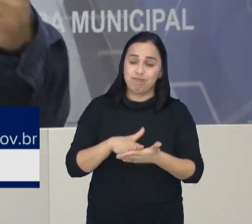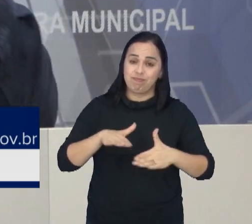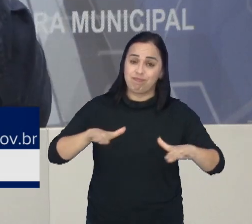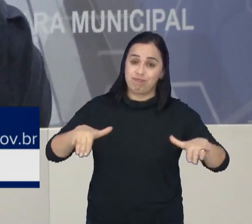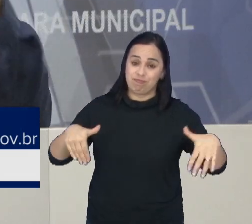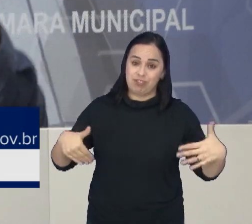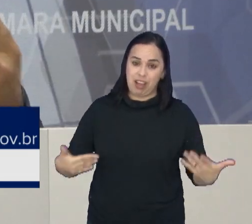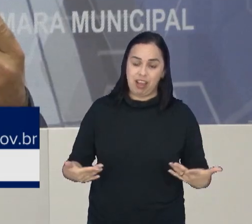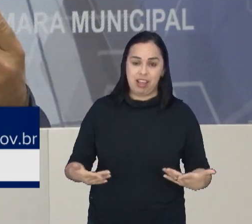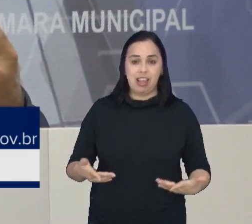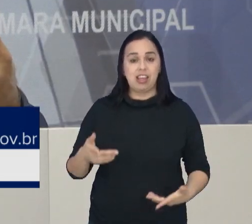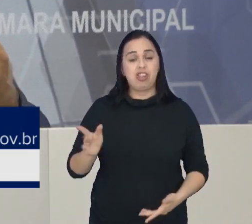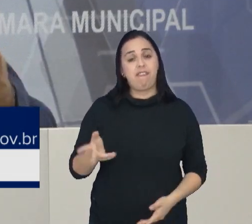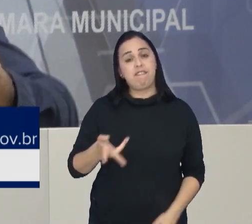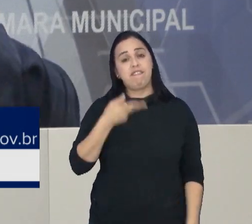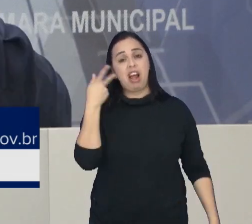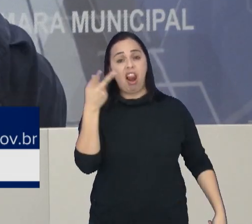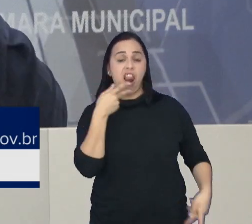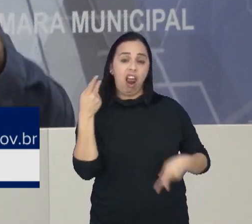é falácia,